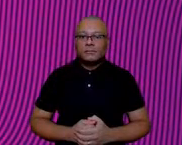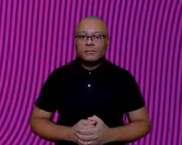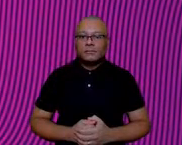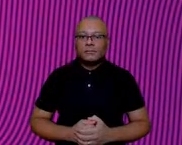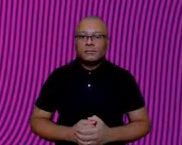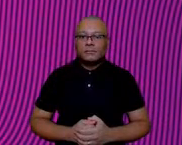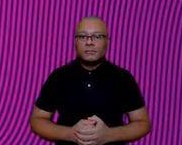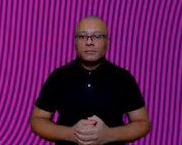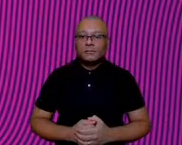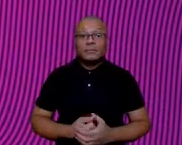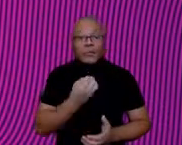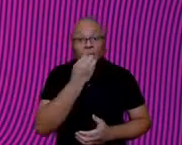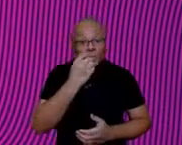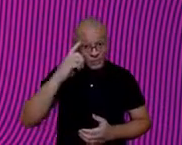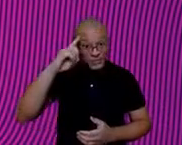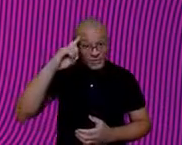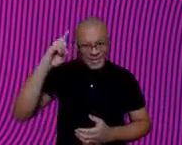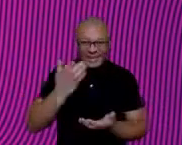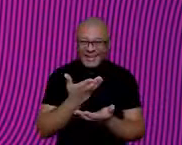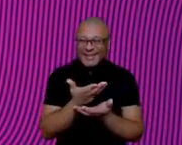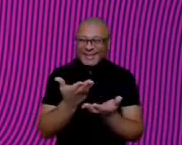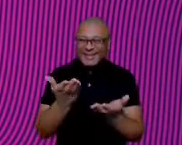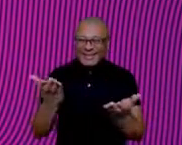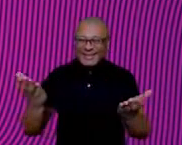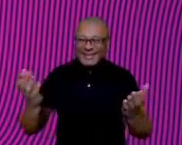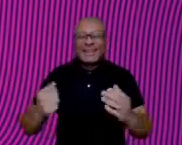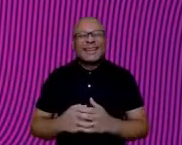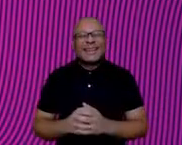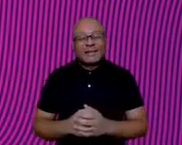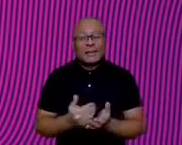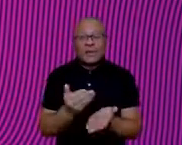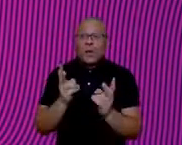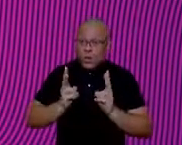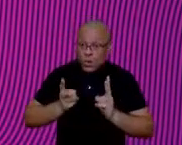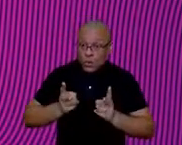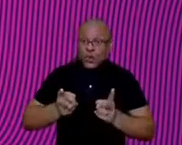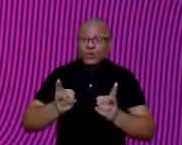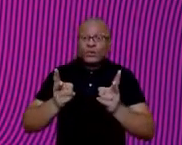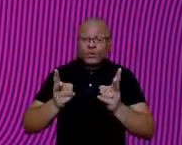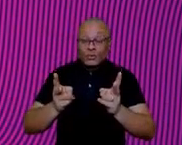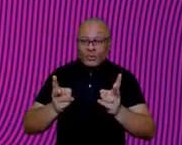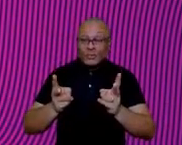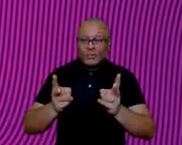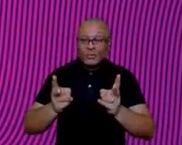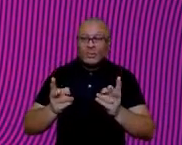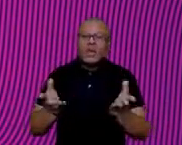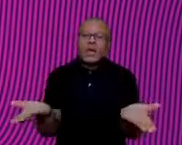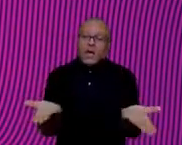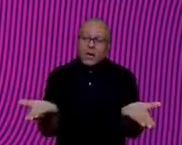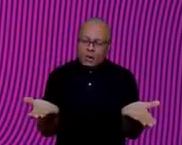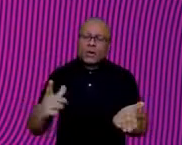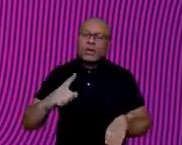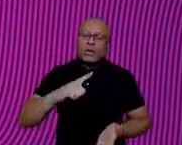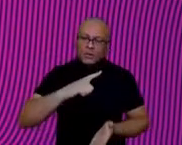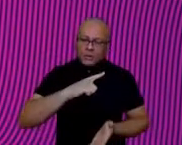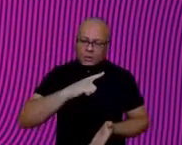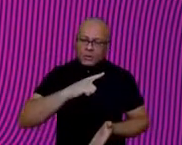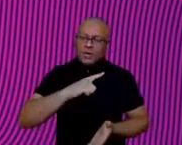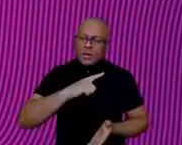Bom dia a todos. Dando sequência, nós vamos ter agora uma sessão